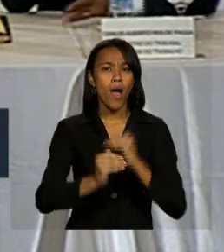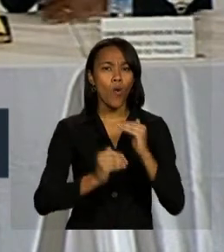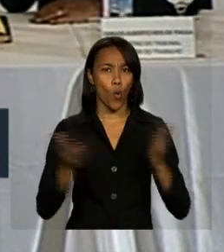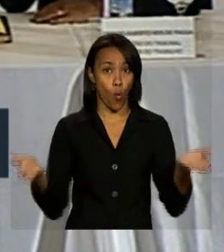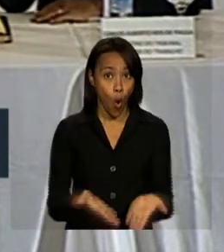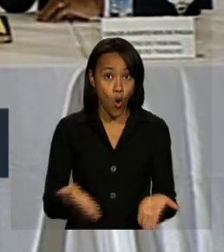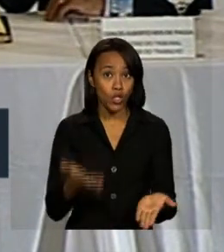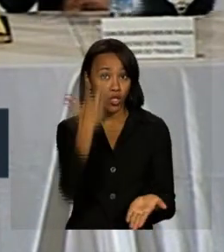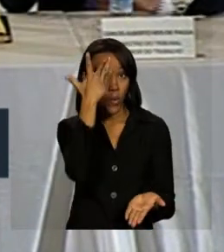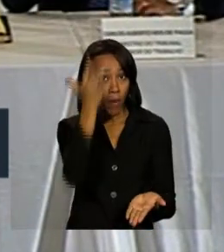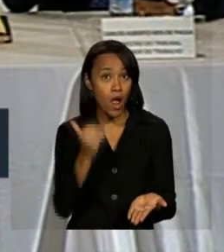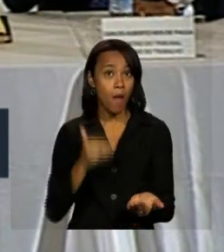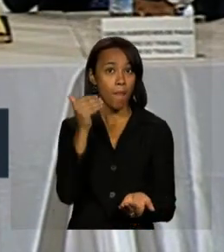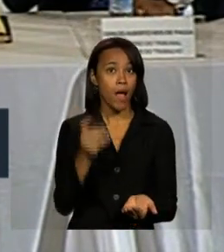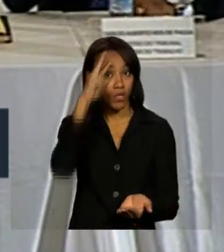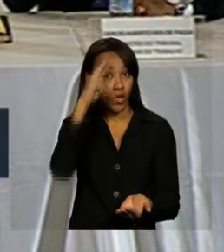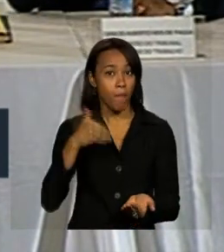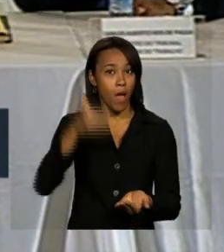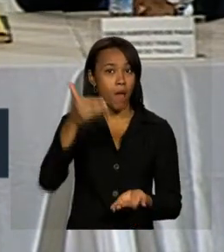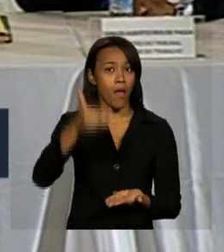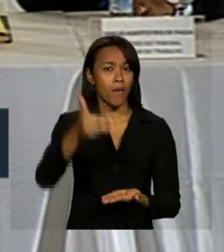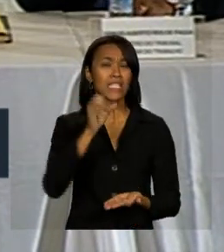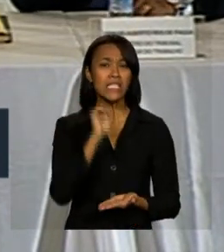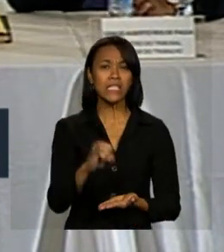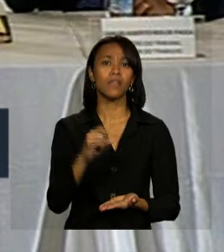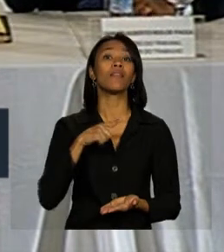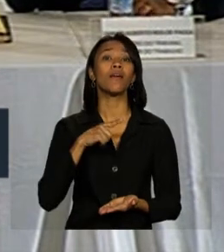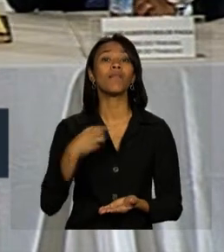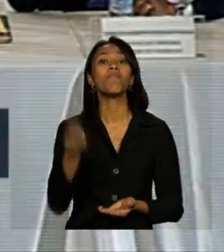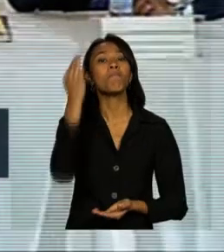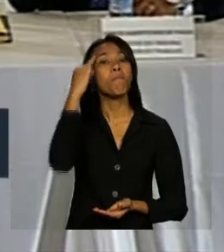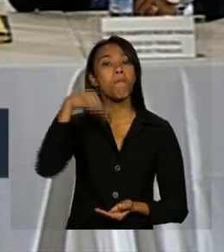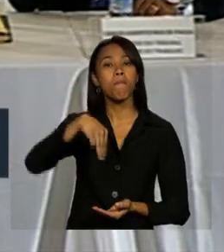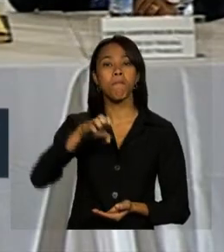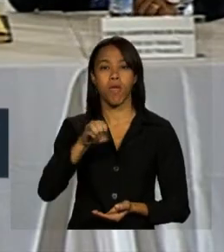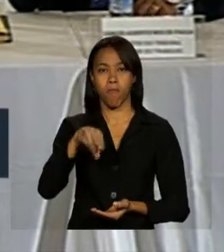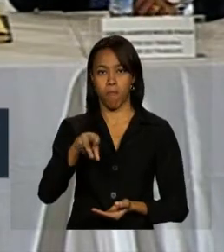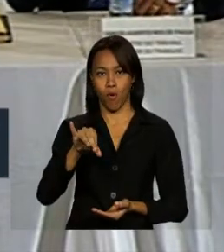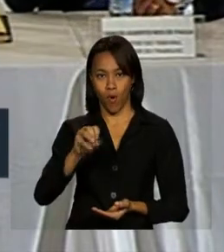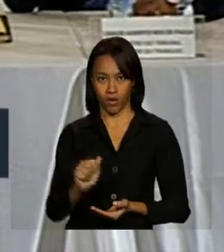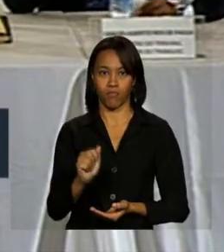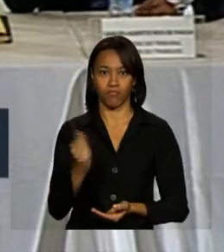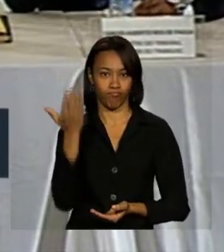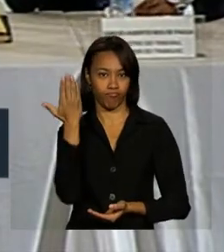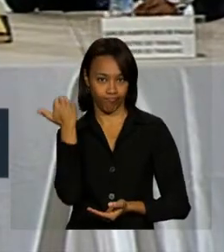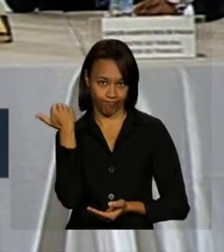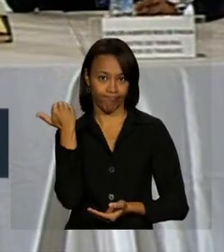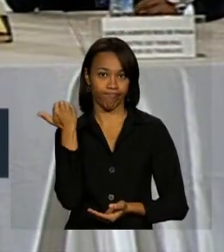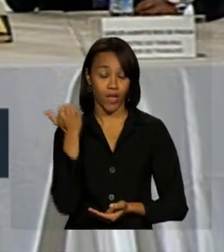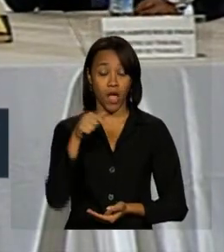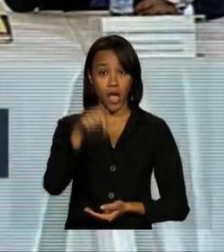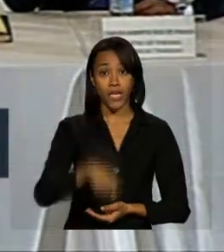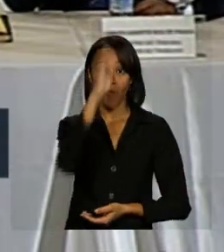hoje constrói o amanhã, se ele tiver memória. E o Brasil